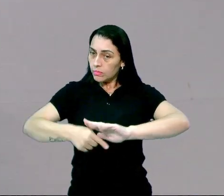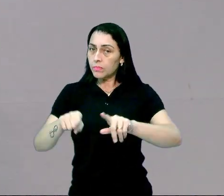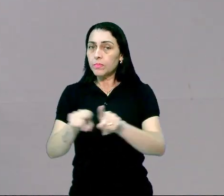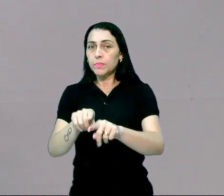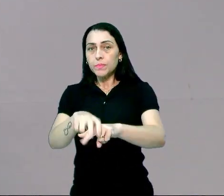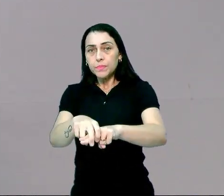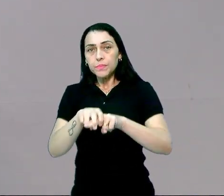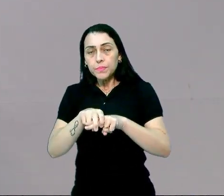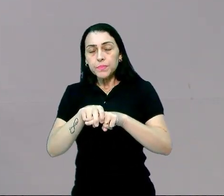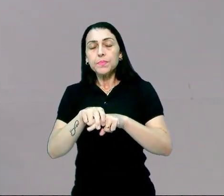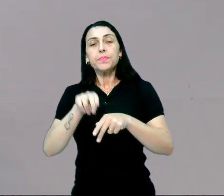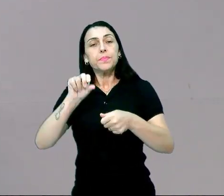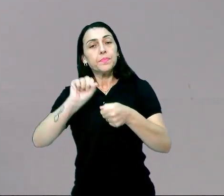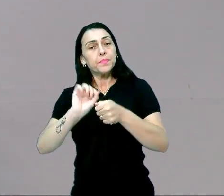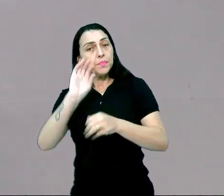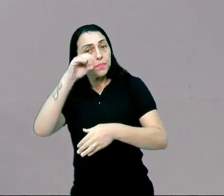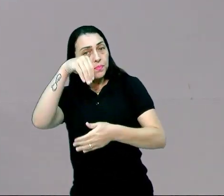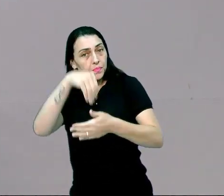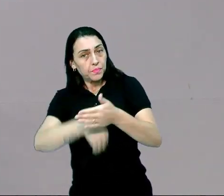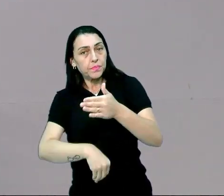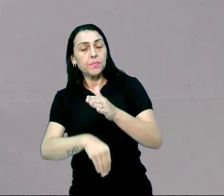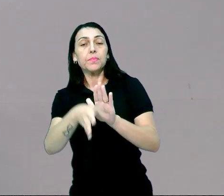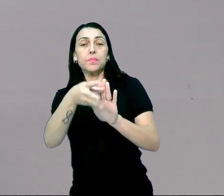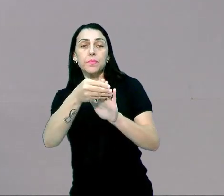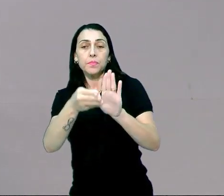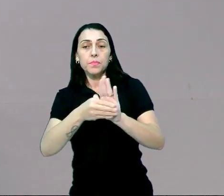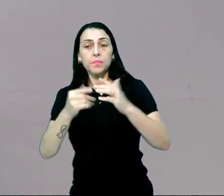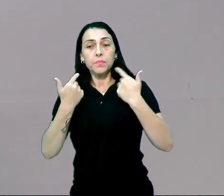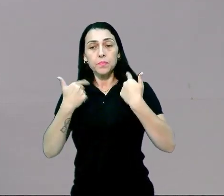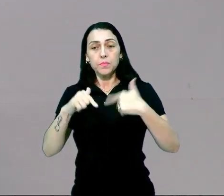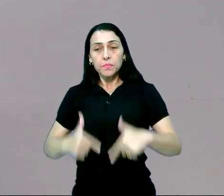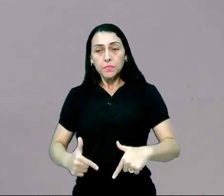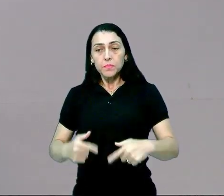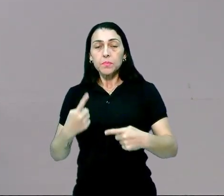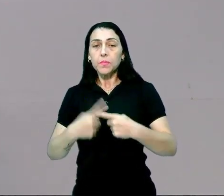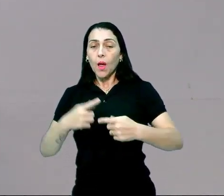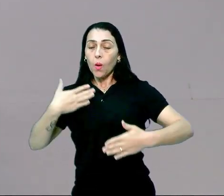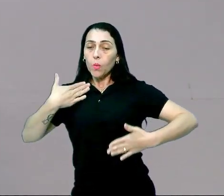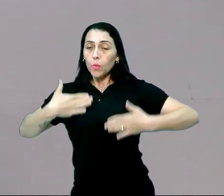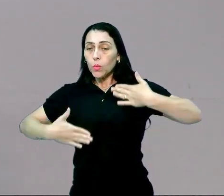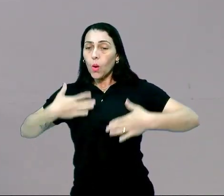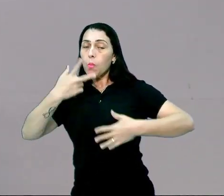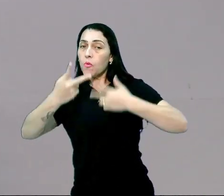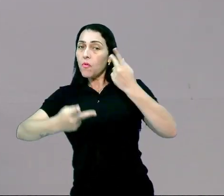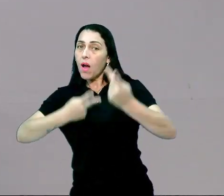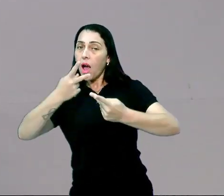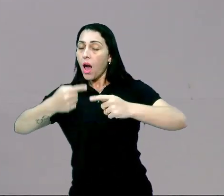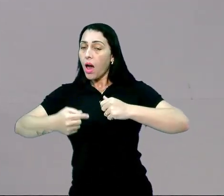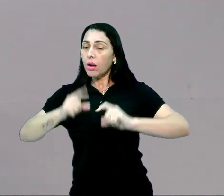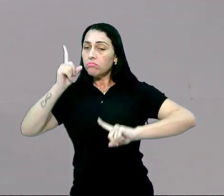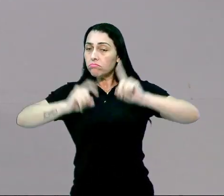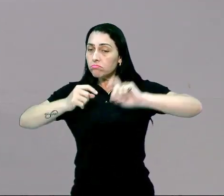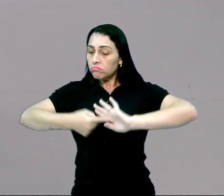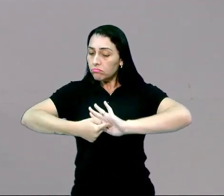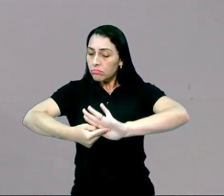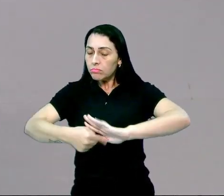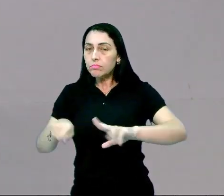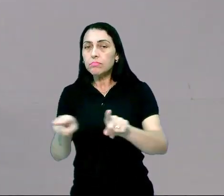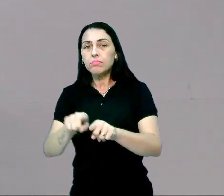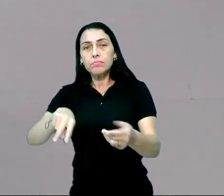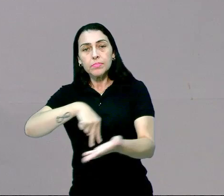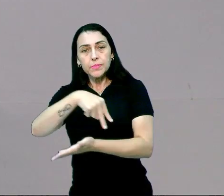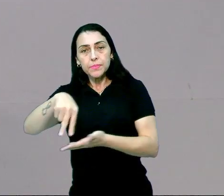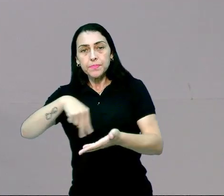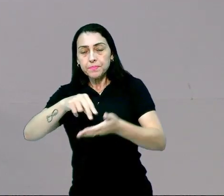por isso que ela é desenvolvida dentro do conteúdo de linguagens, porque o corpo fala, o corpo se expressa, e a dança é uma dessas